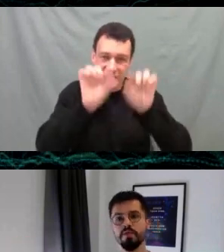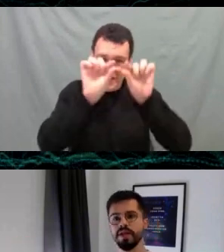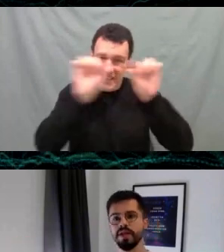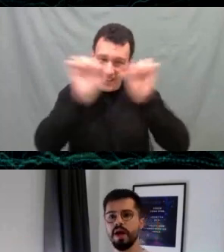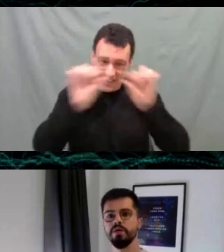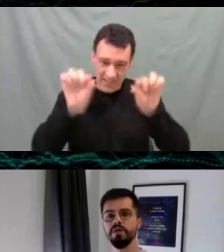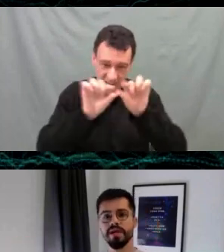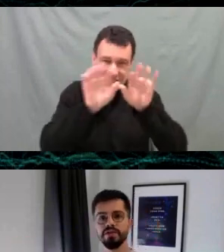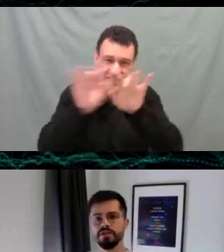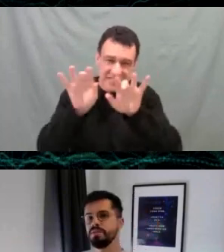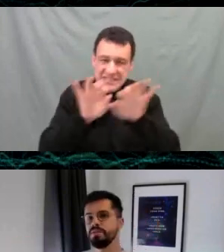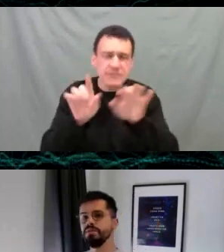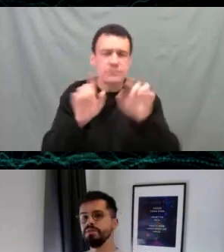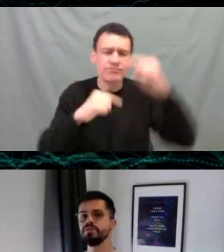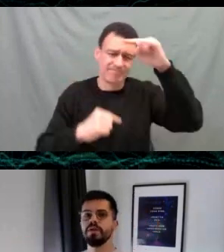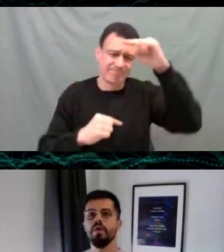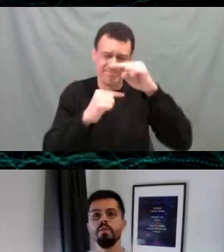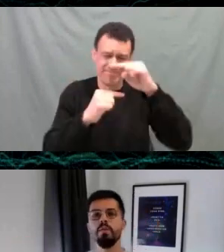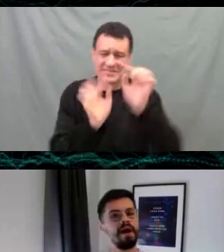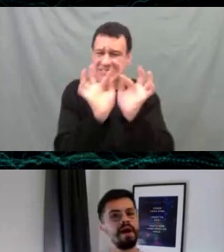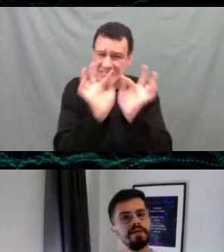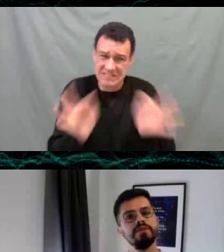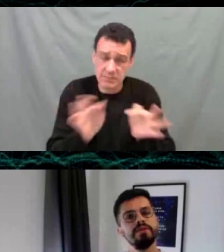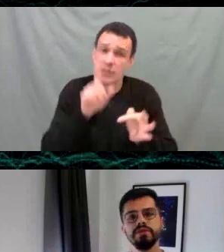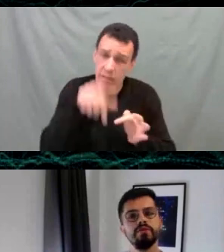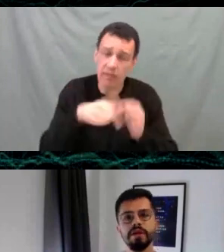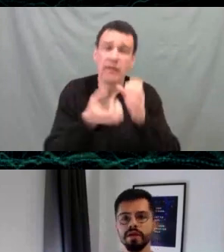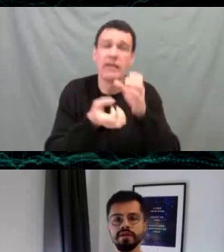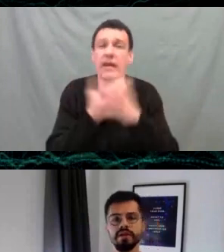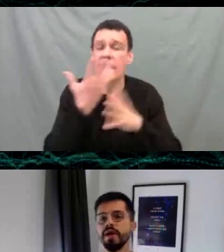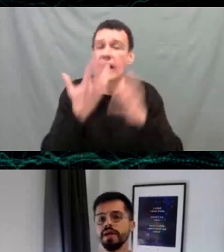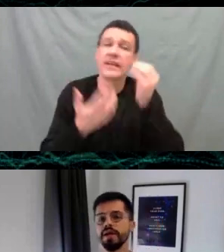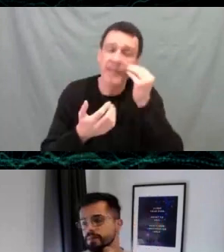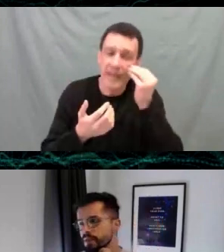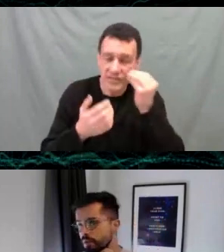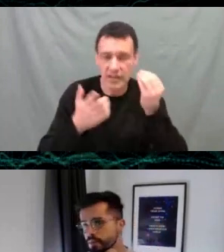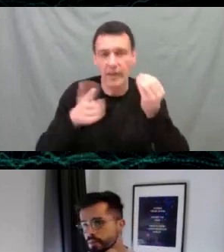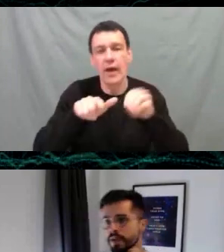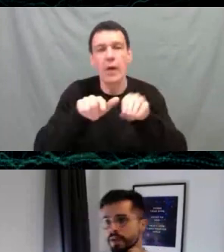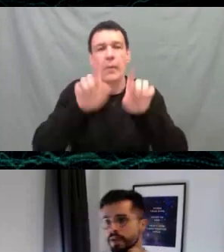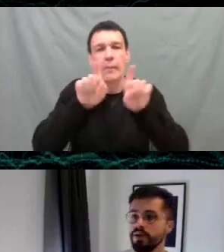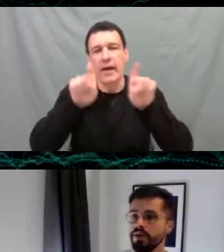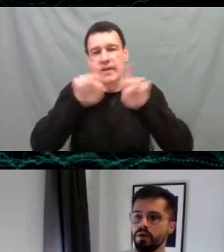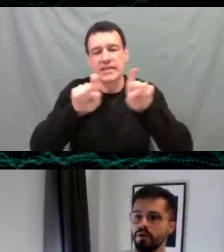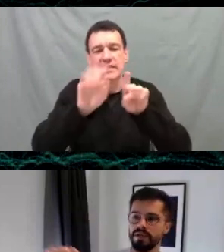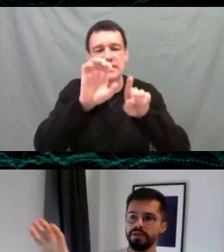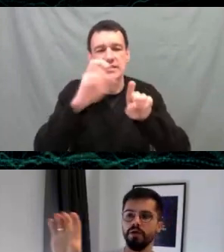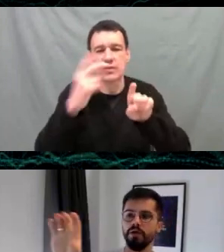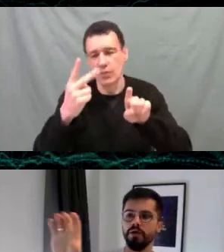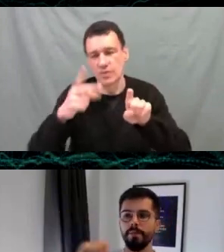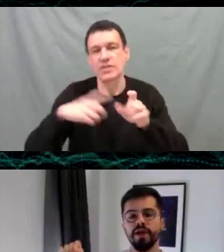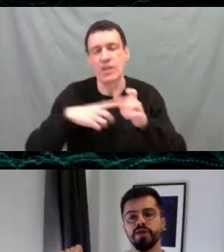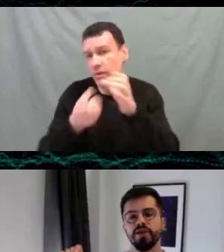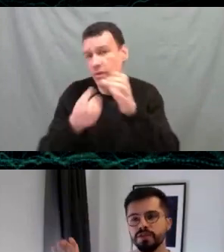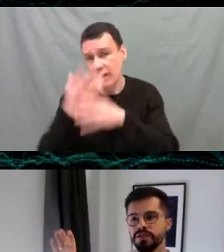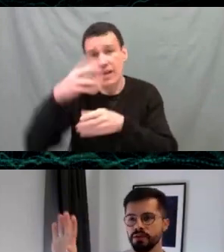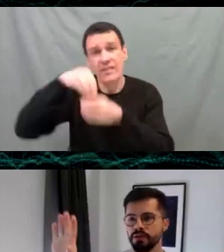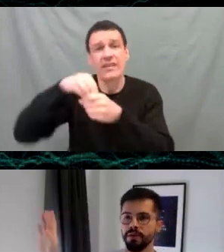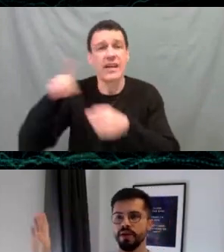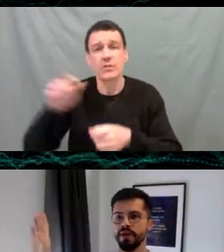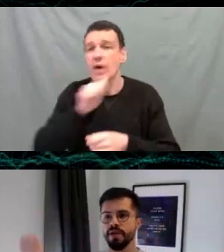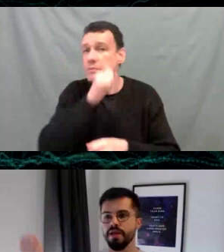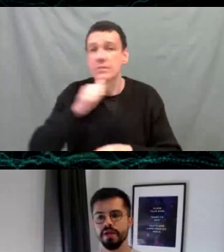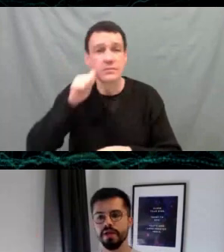simples e concisa que vão criar testes específicos para uma máquina esse dois que eu tô querendo na WS Tá bom então o que acontece eu dou a